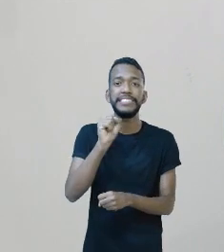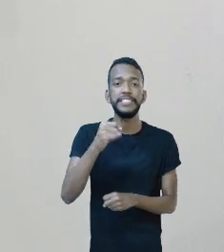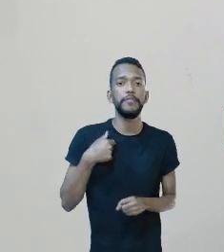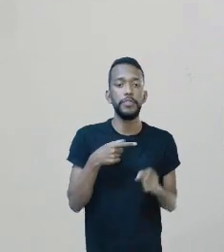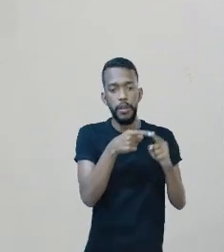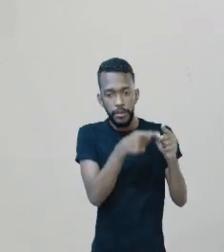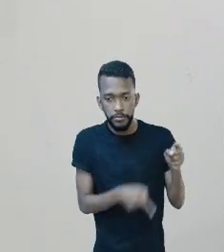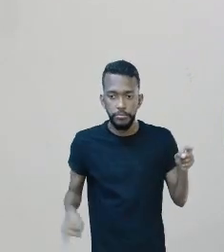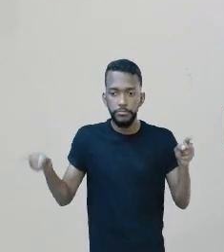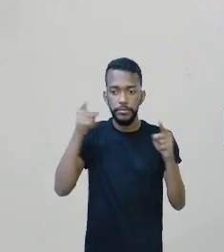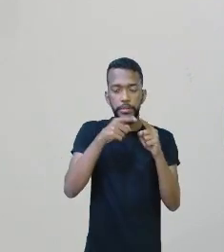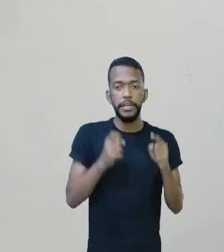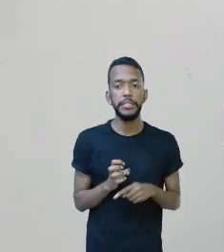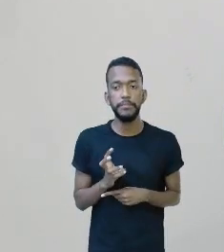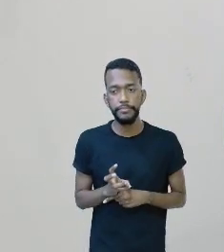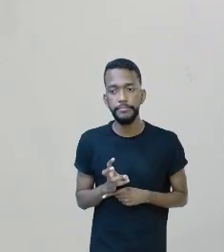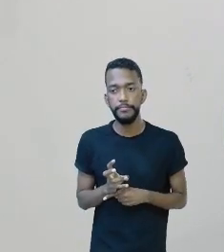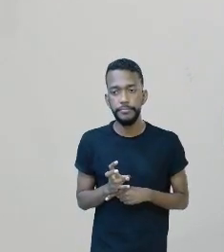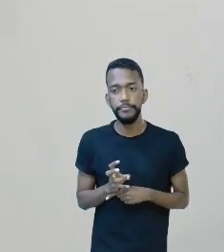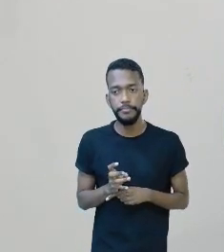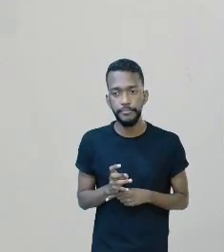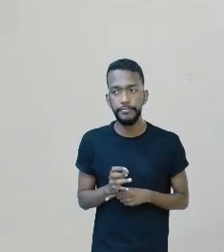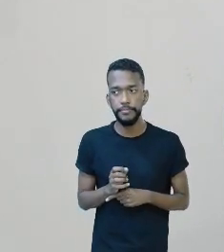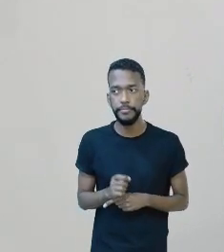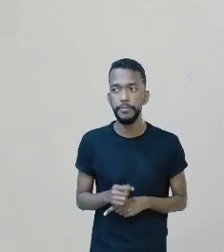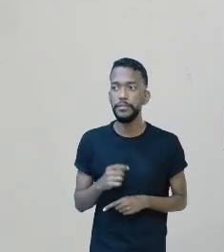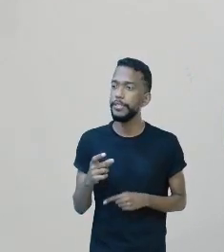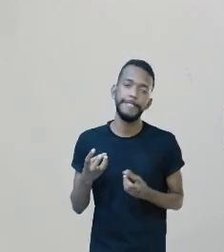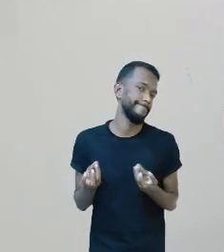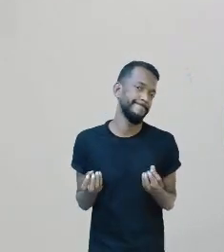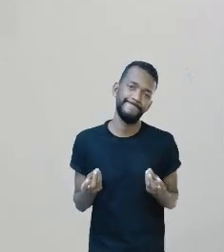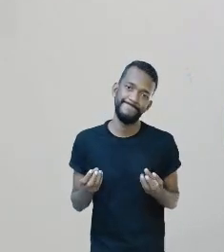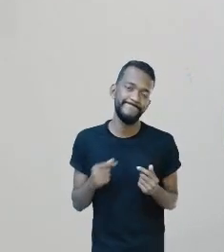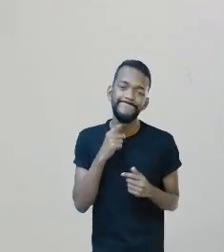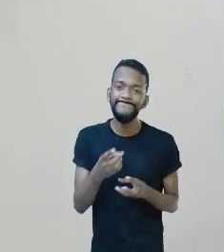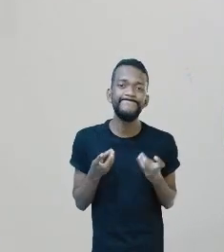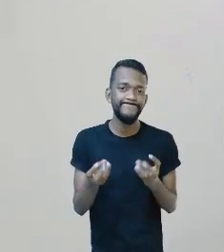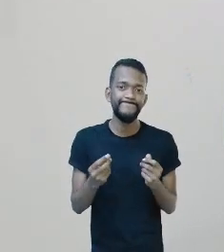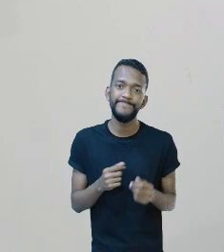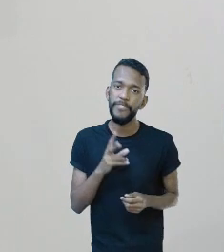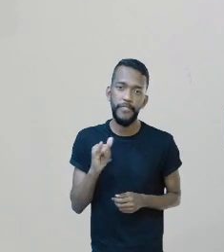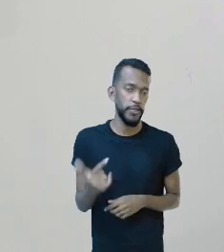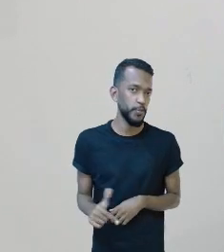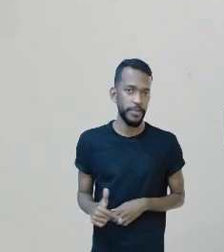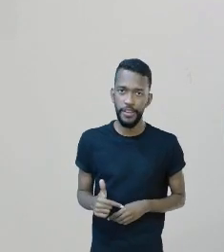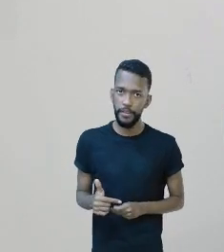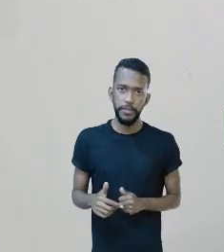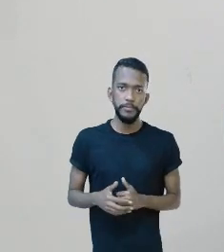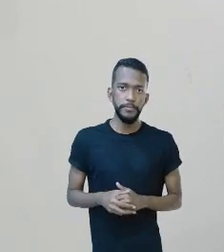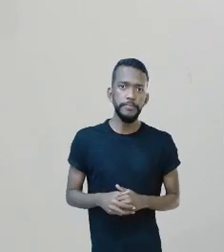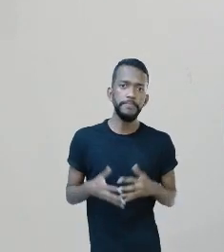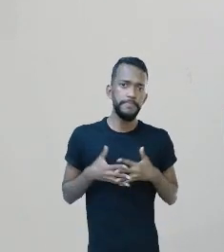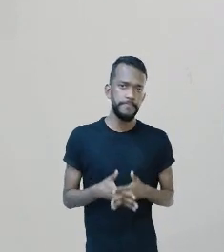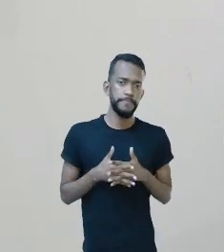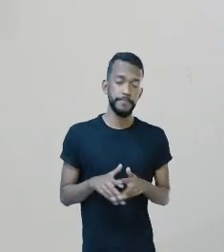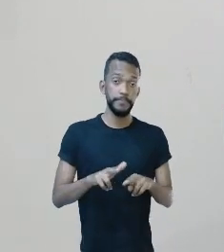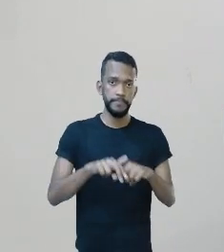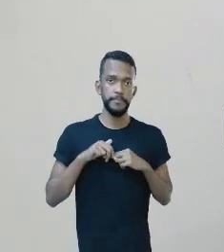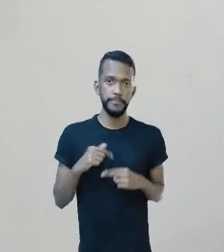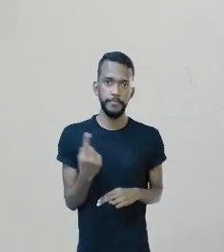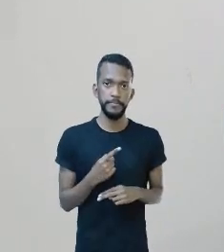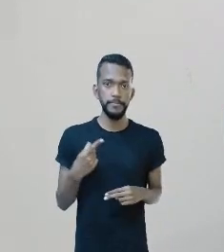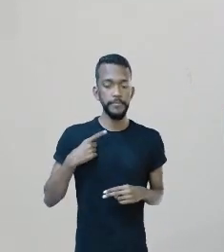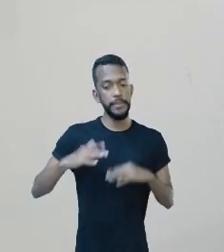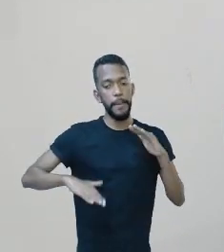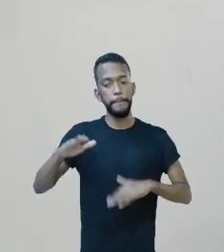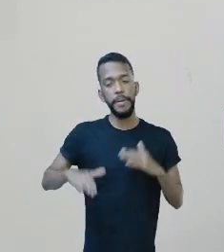do ano em segundos. Certamente não caberia nos dedos, né? Seria muito complicado. Por isso que dependendo